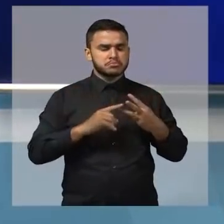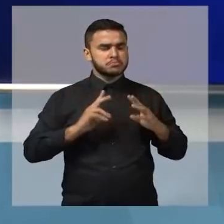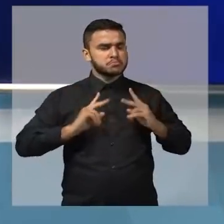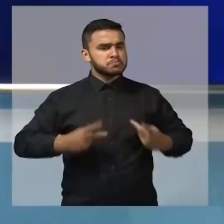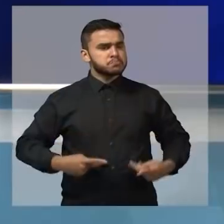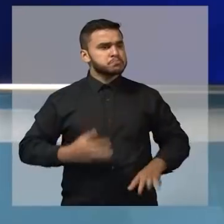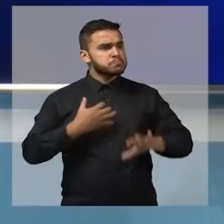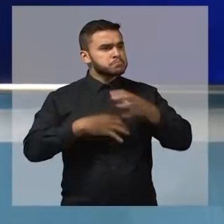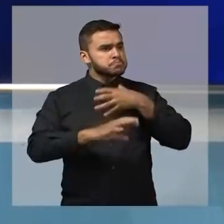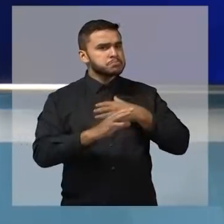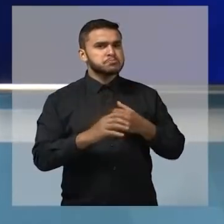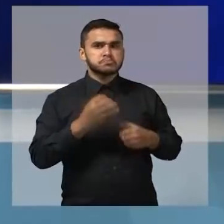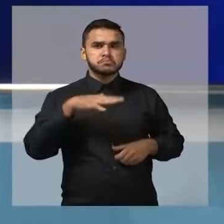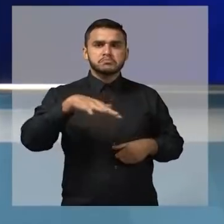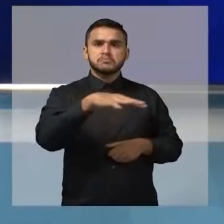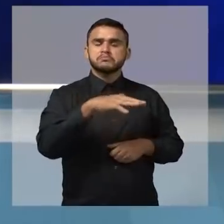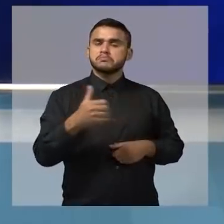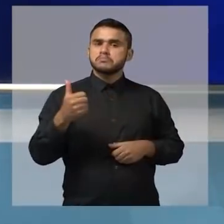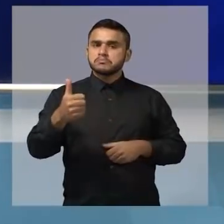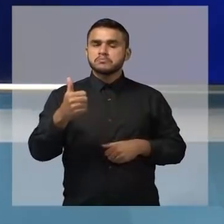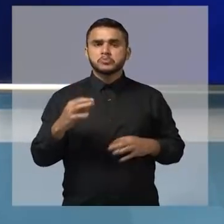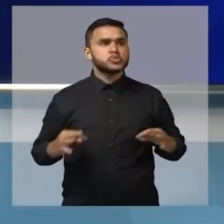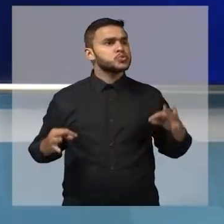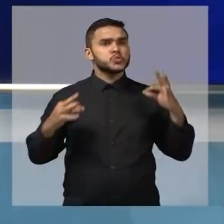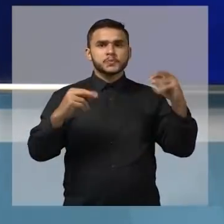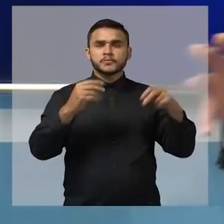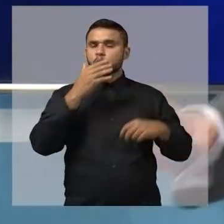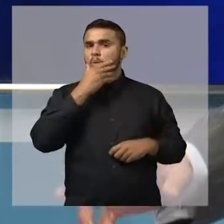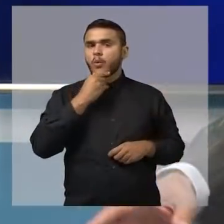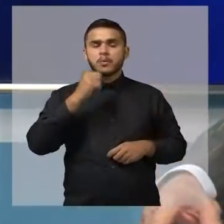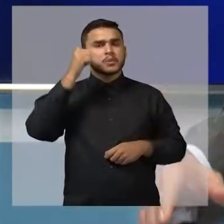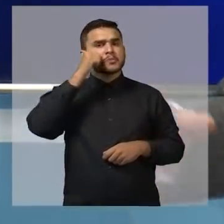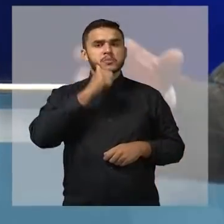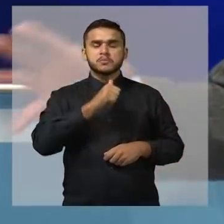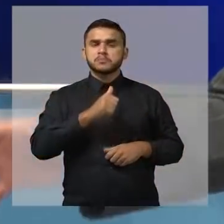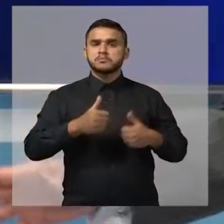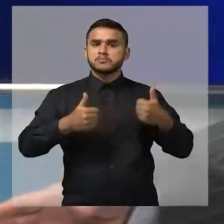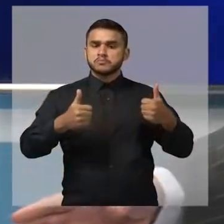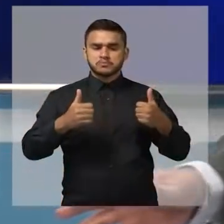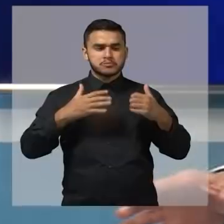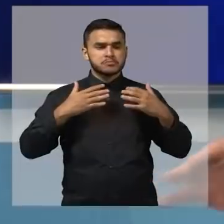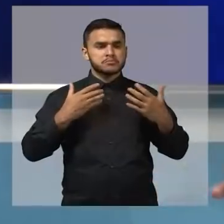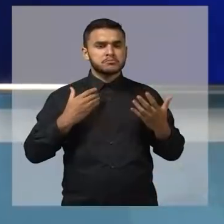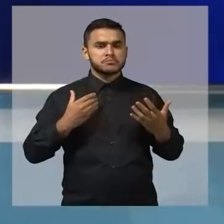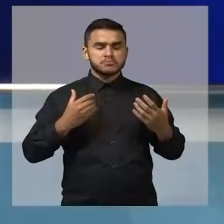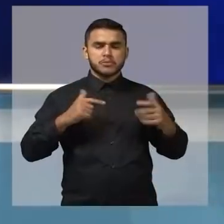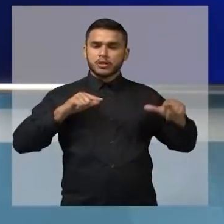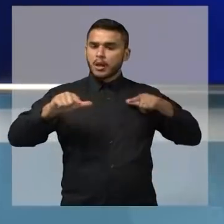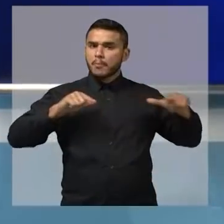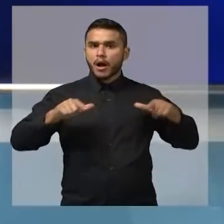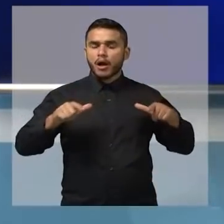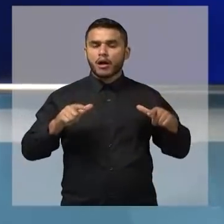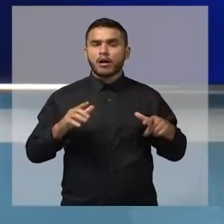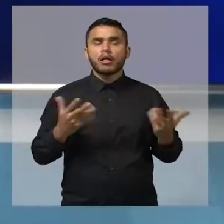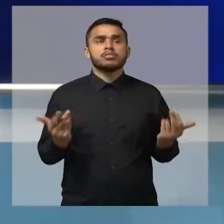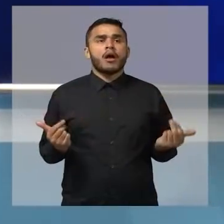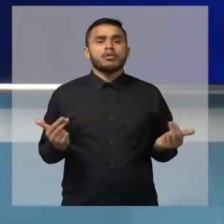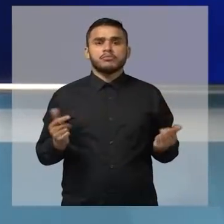físico, todos os homens e mulheres ocupados, trabalhando. Foi isso que a gente viu lá.